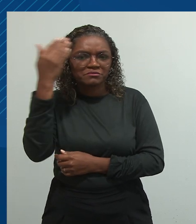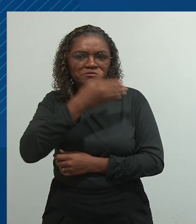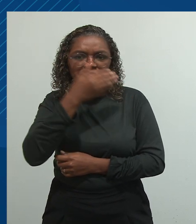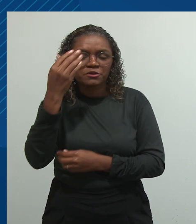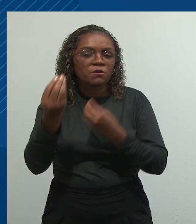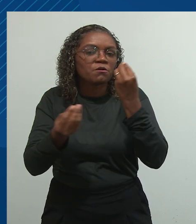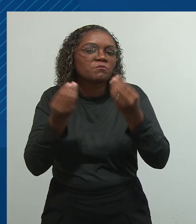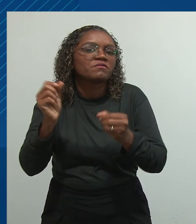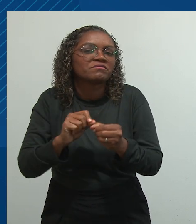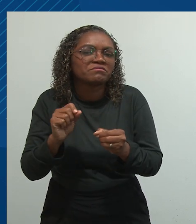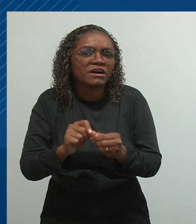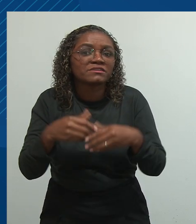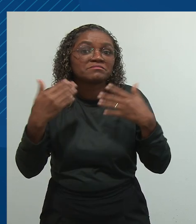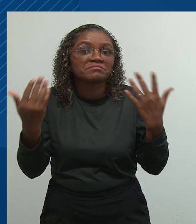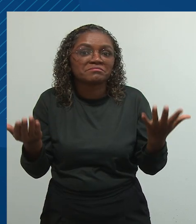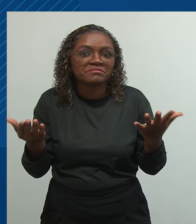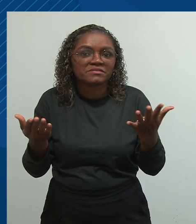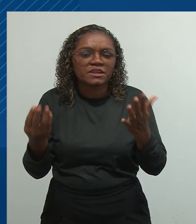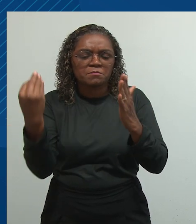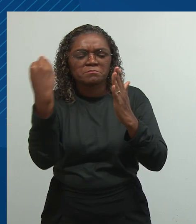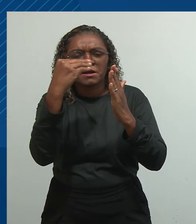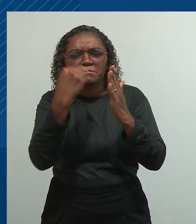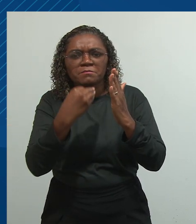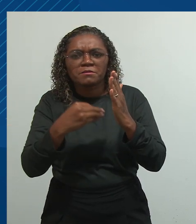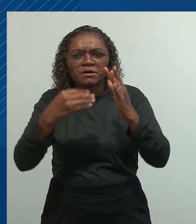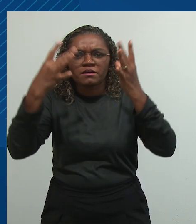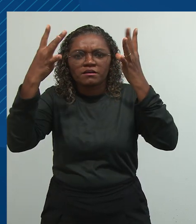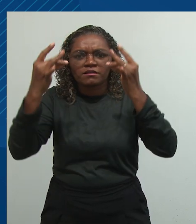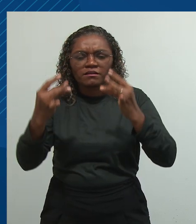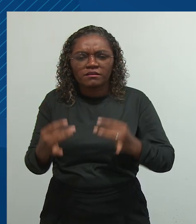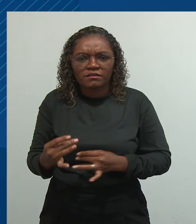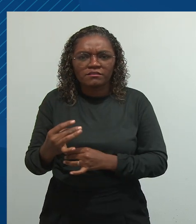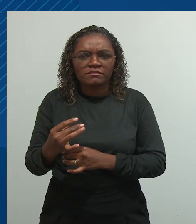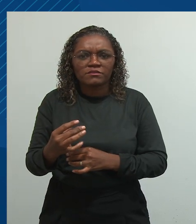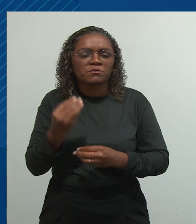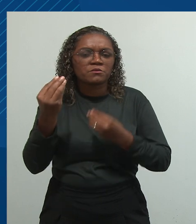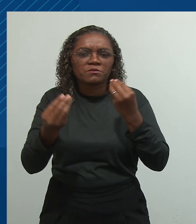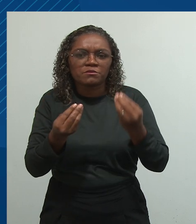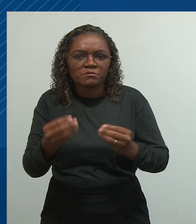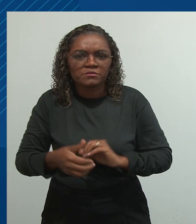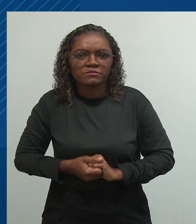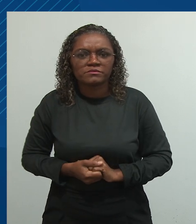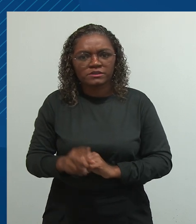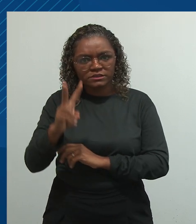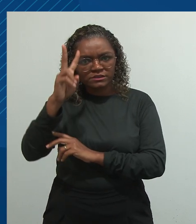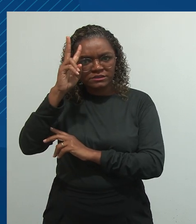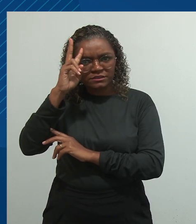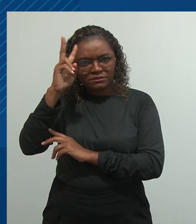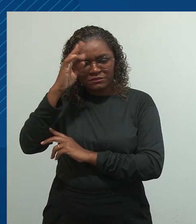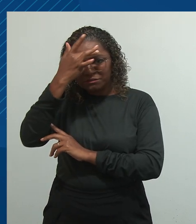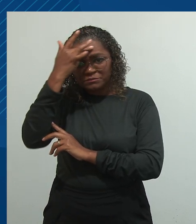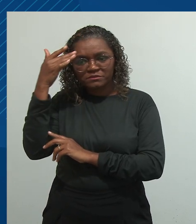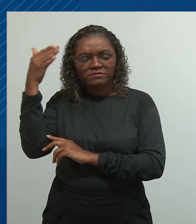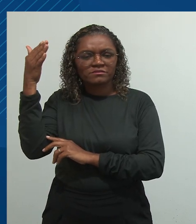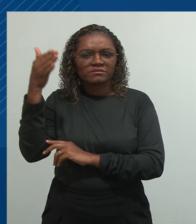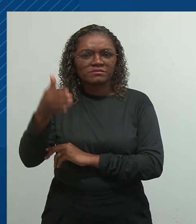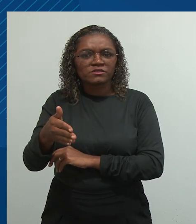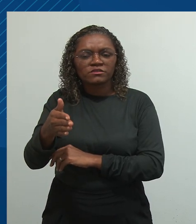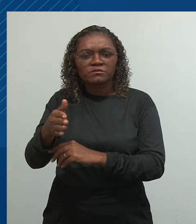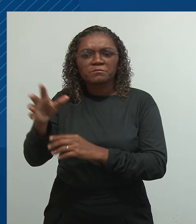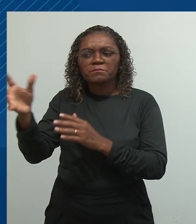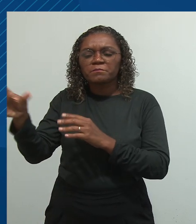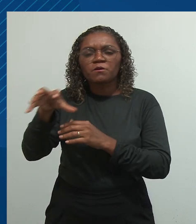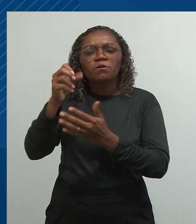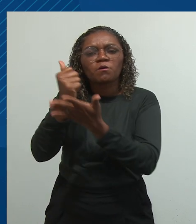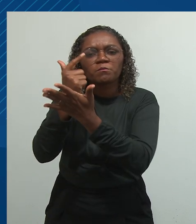jogo. E ele descrevia o jogo perfeitamente. As pessoas, às segundas-feiras, iam comprar o jornal